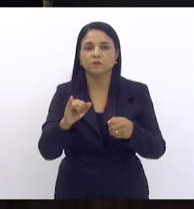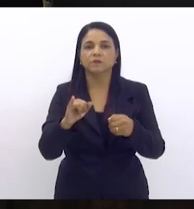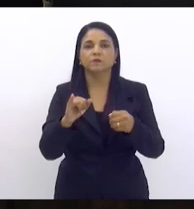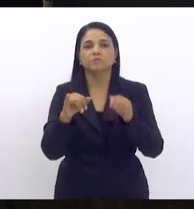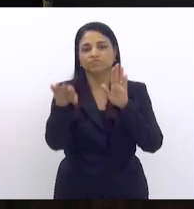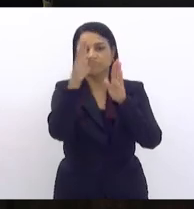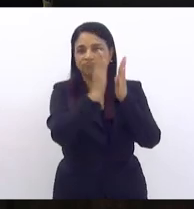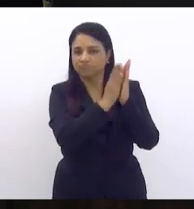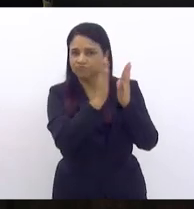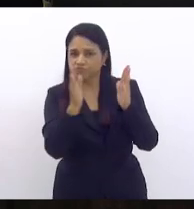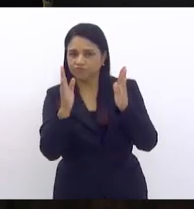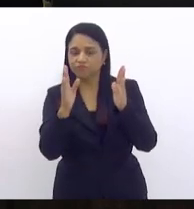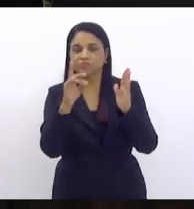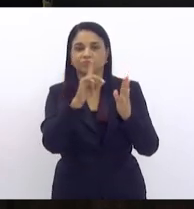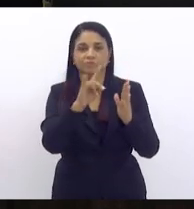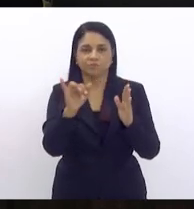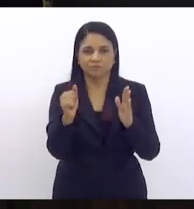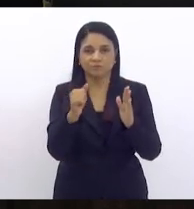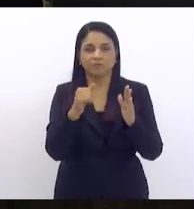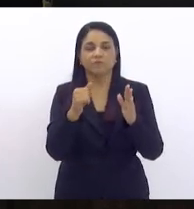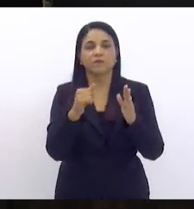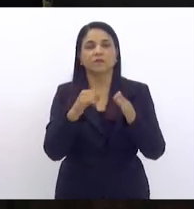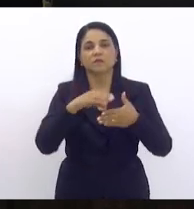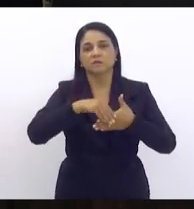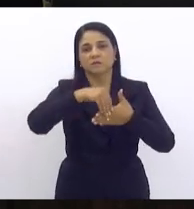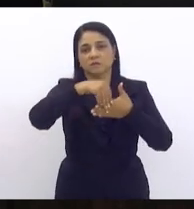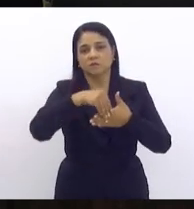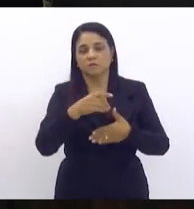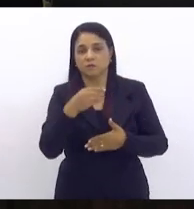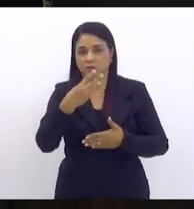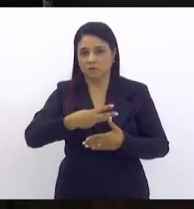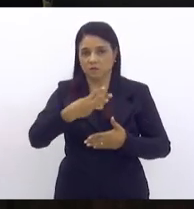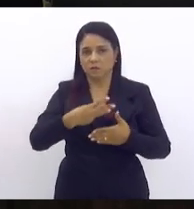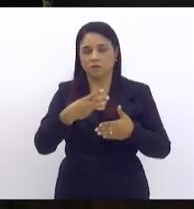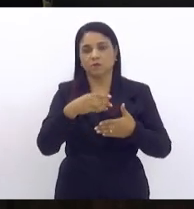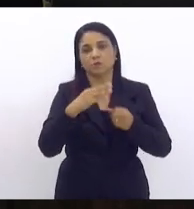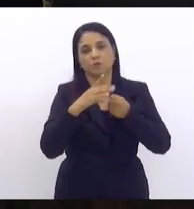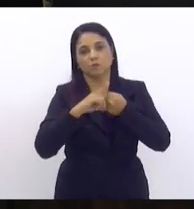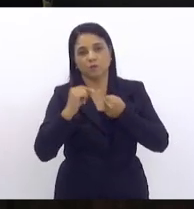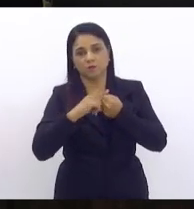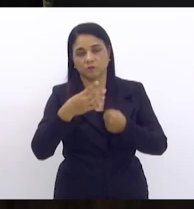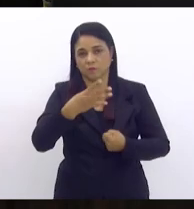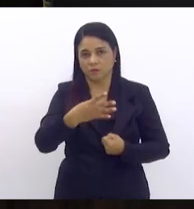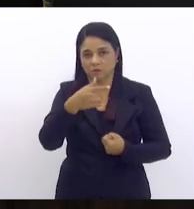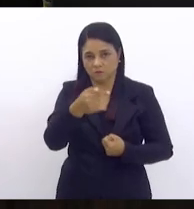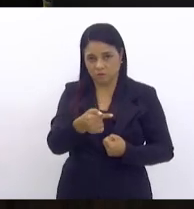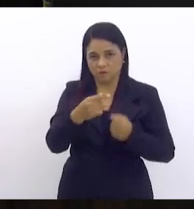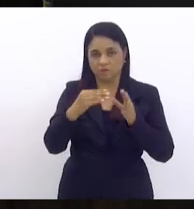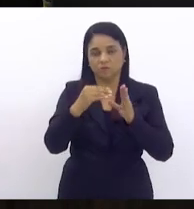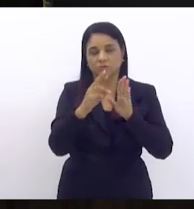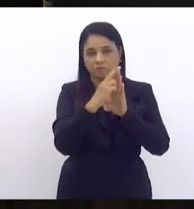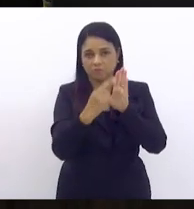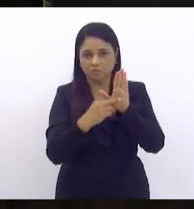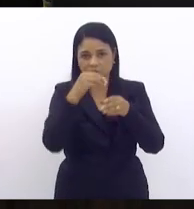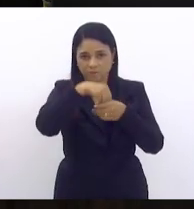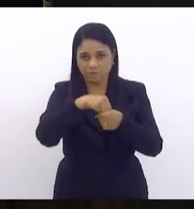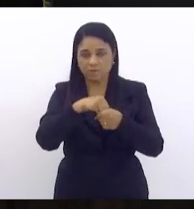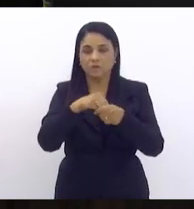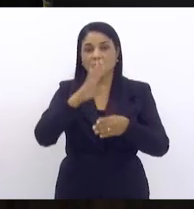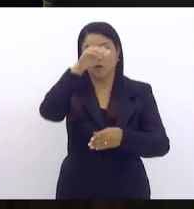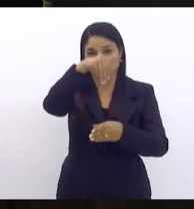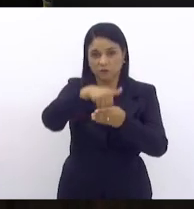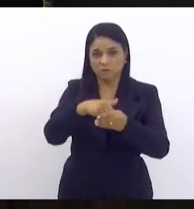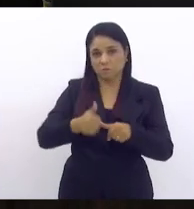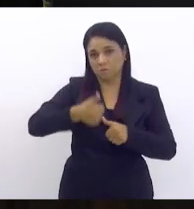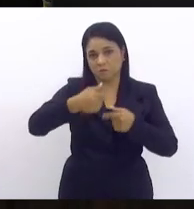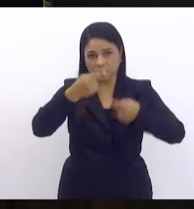ordem do dia, de acordo com o inciso 3º do artigo 47 do Regimento Interno, em tramitação ordinária, em votação em primeira